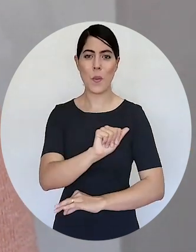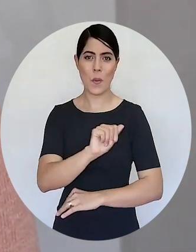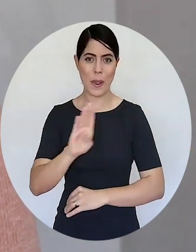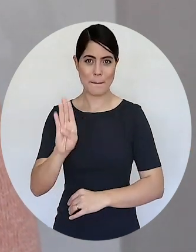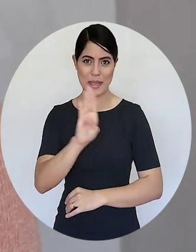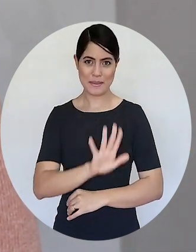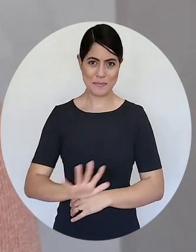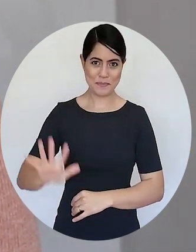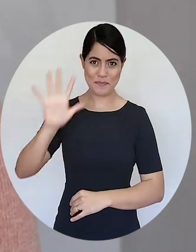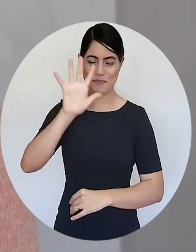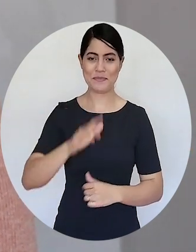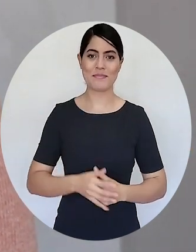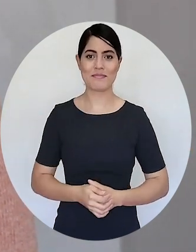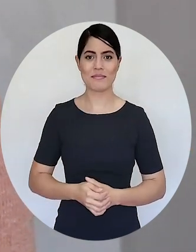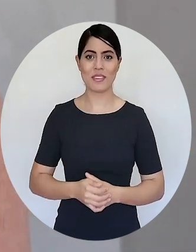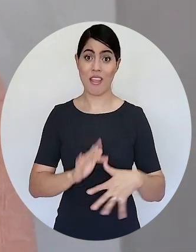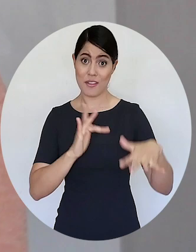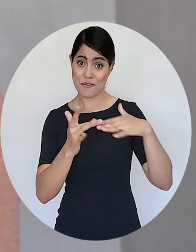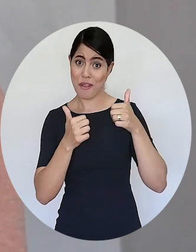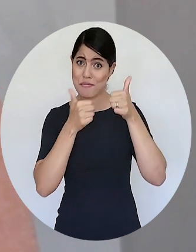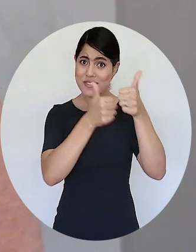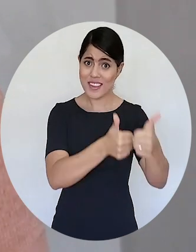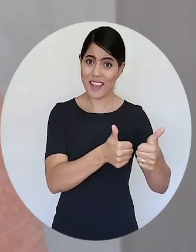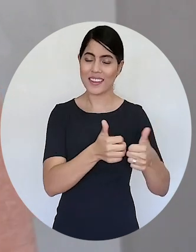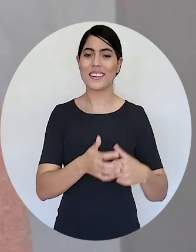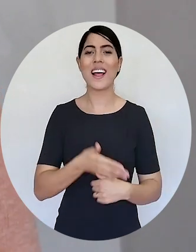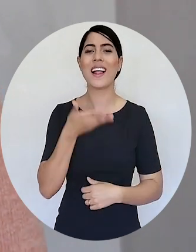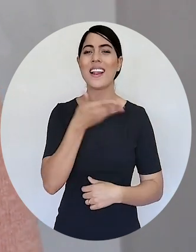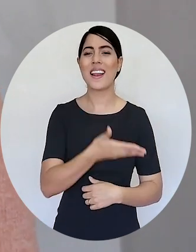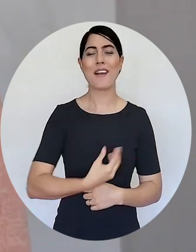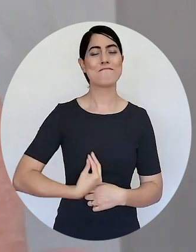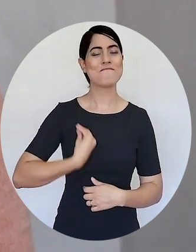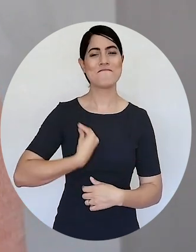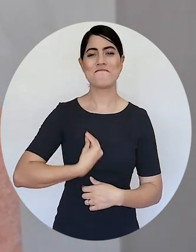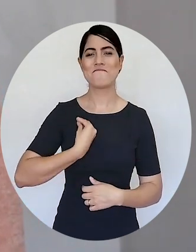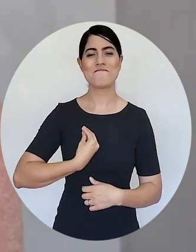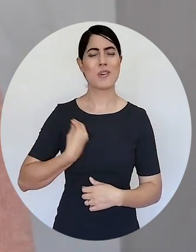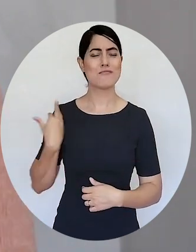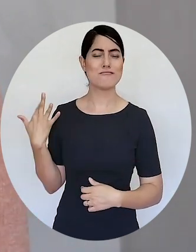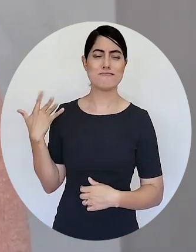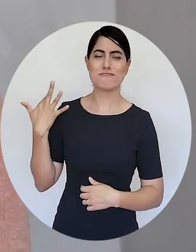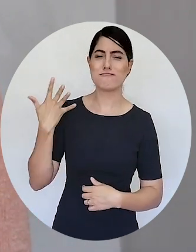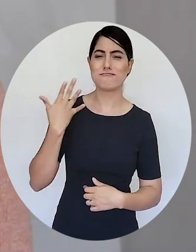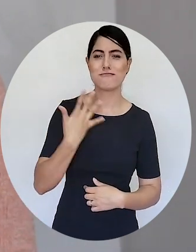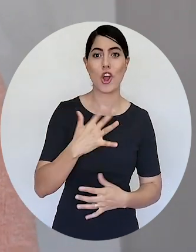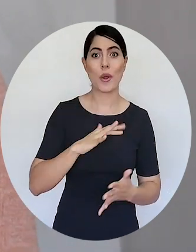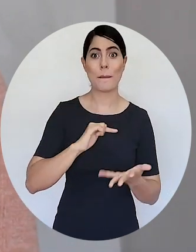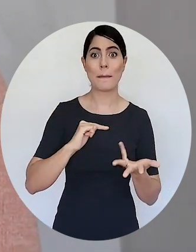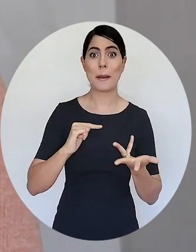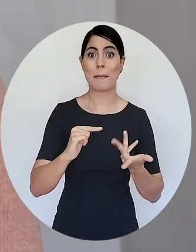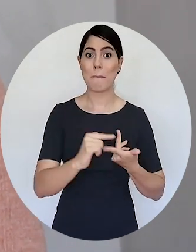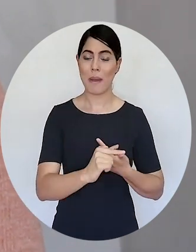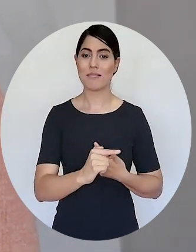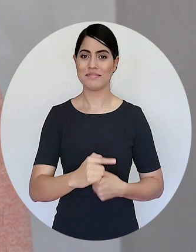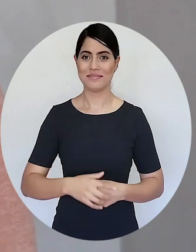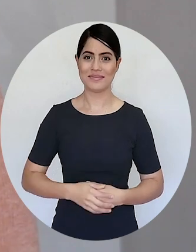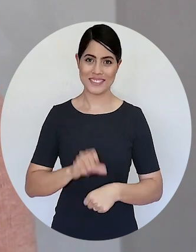informações da Ordem dos Advogados do Brasil. Segue a gente nas redes sociais. Por lá, tudo o que a OAB